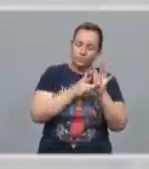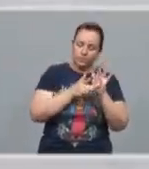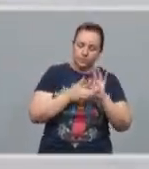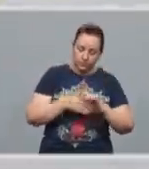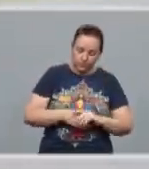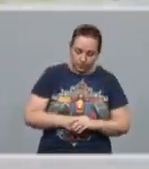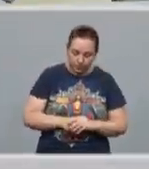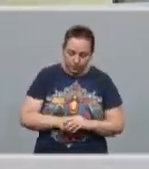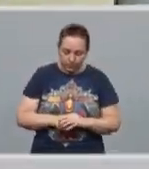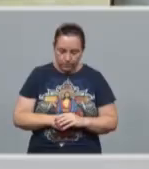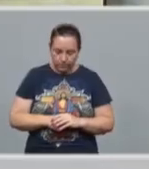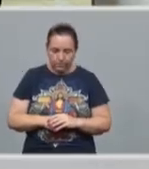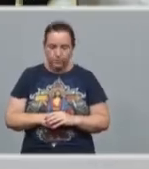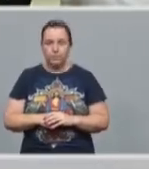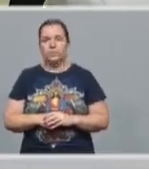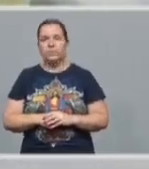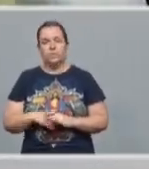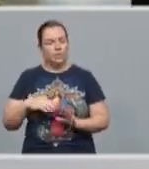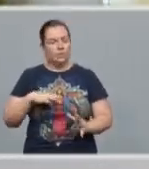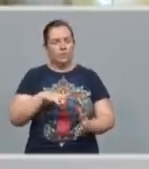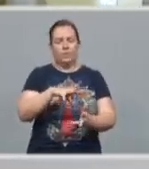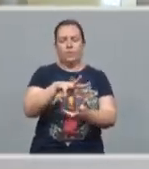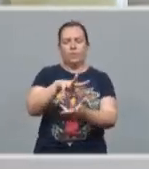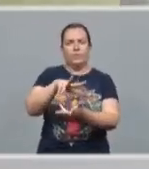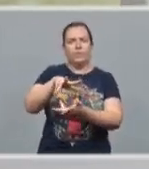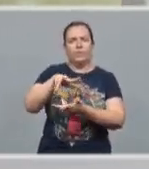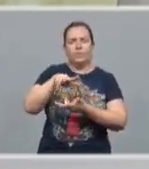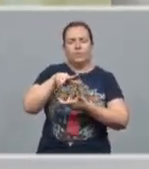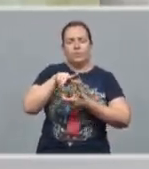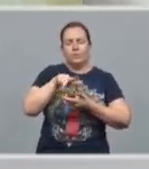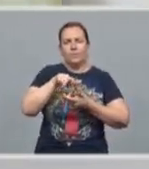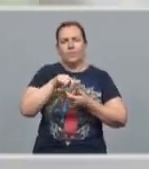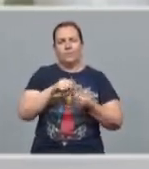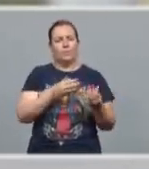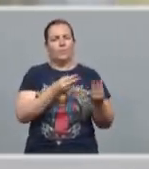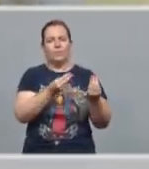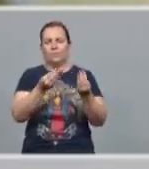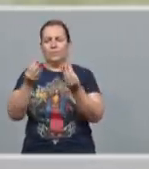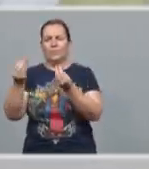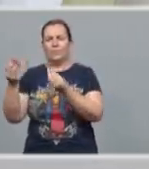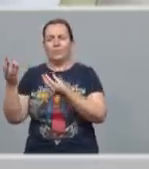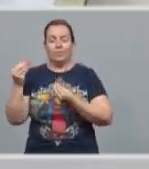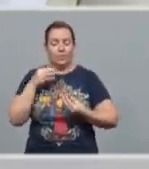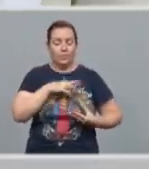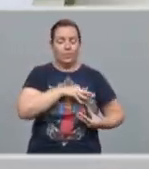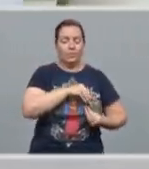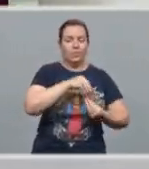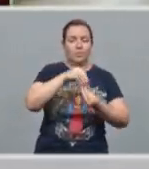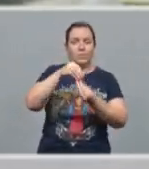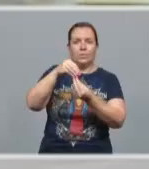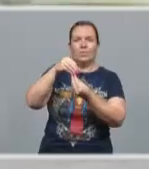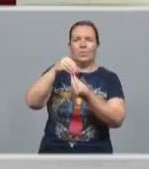enviarei? Pelas nações, muitas almas a chamar.